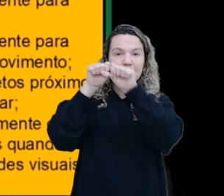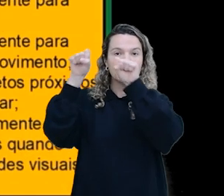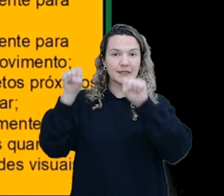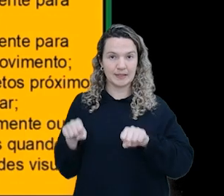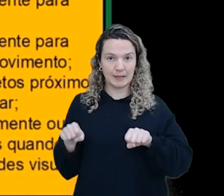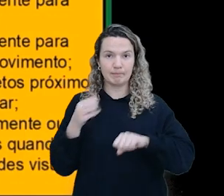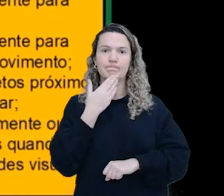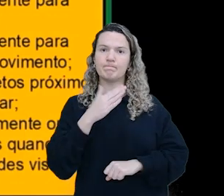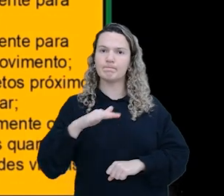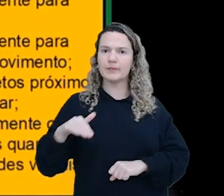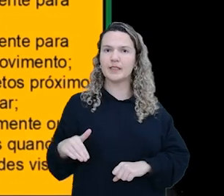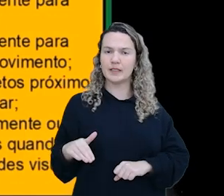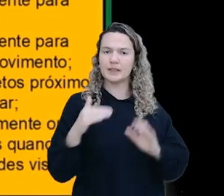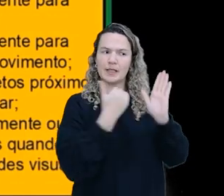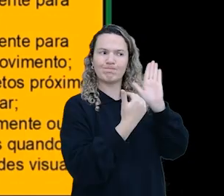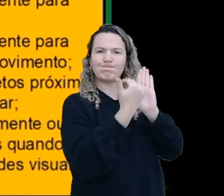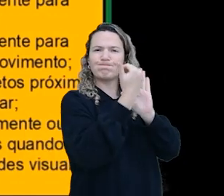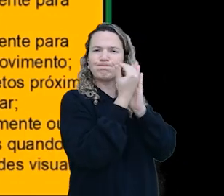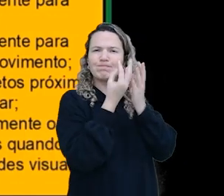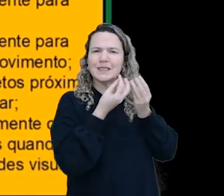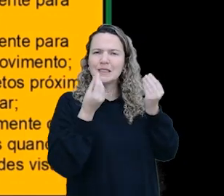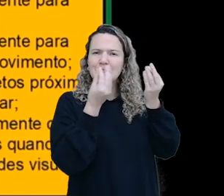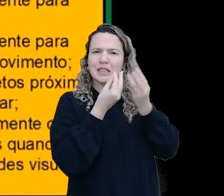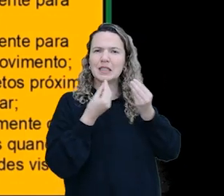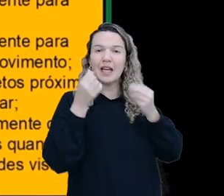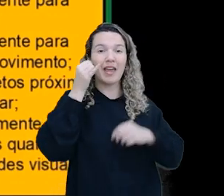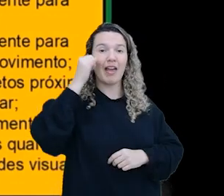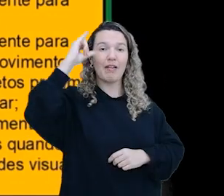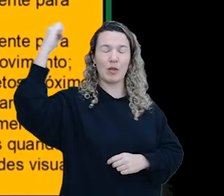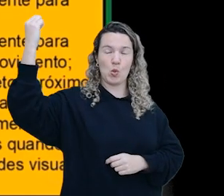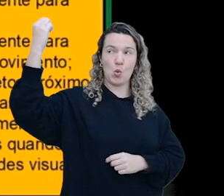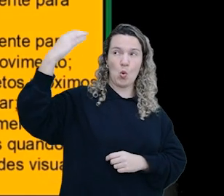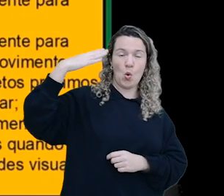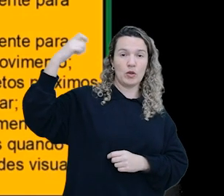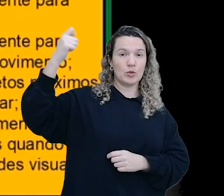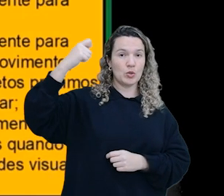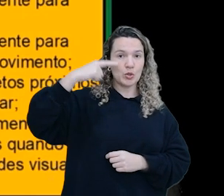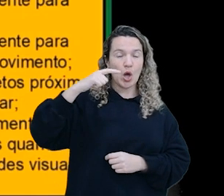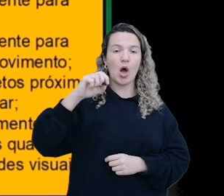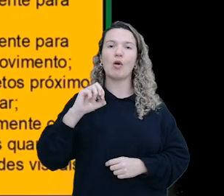crianças hipersensíveis evitam a luz solar e brilhos, se